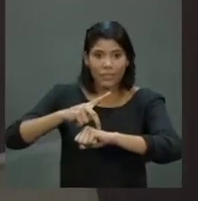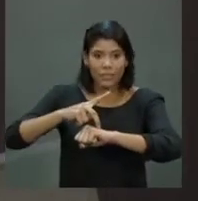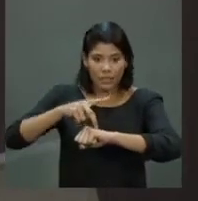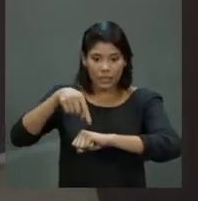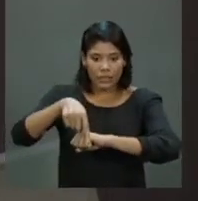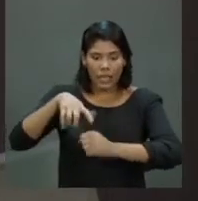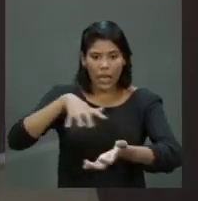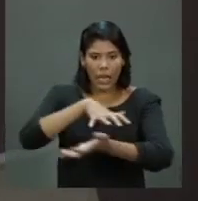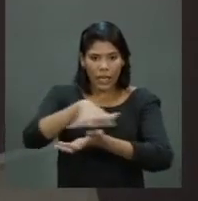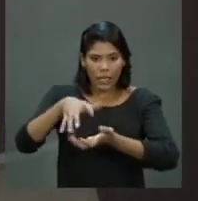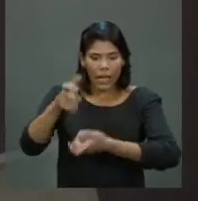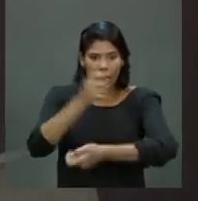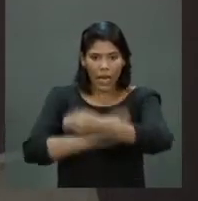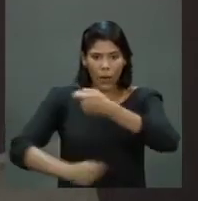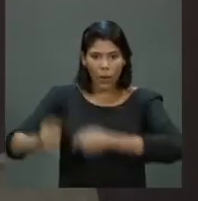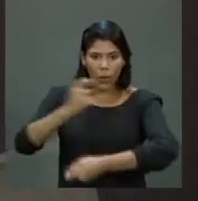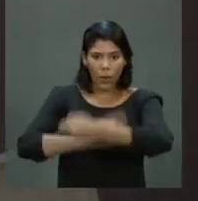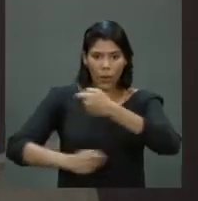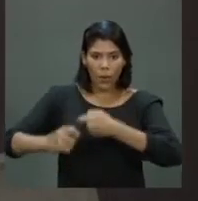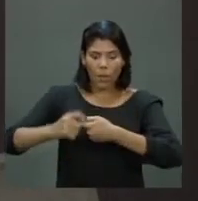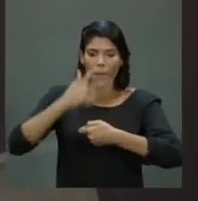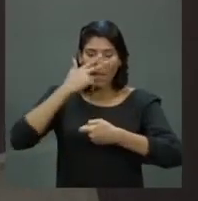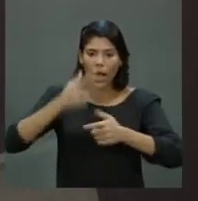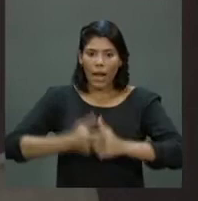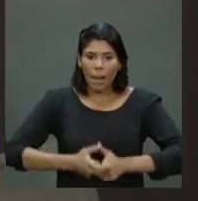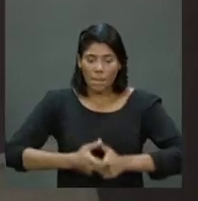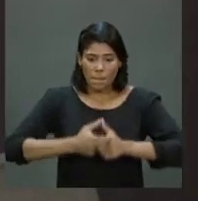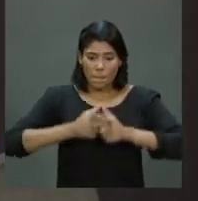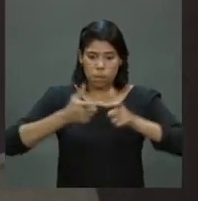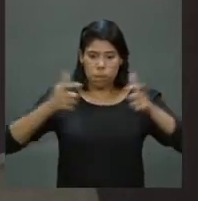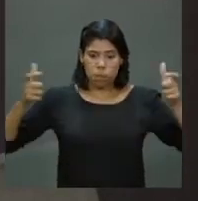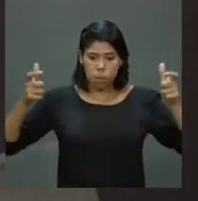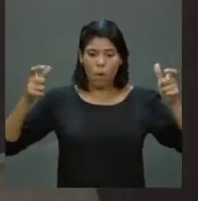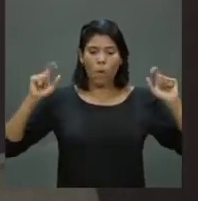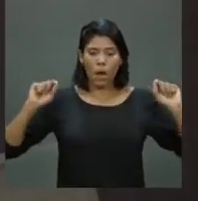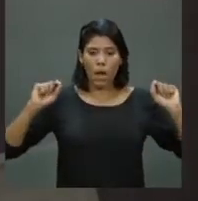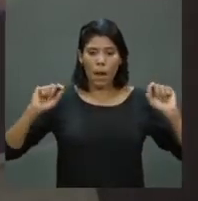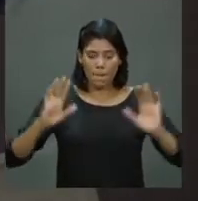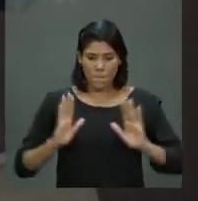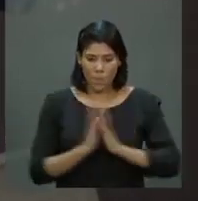numa crise econômica em que crescem os desalentados,